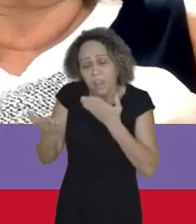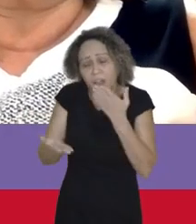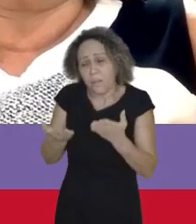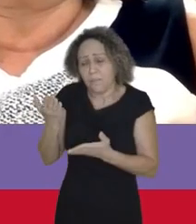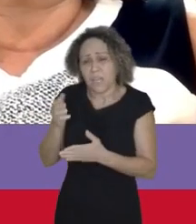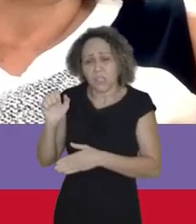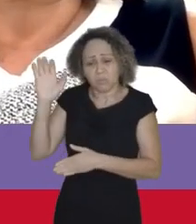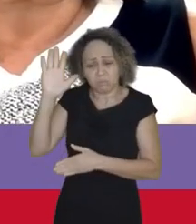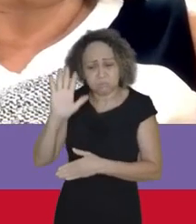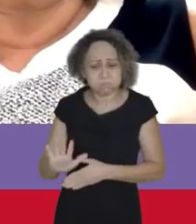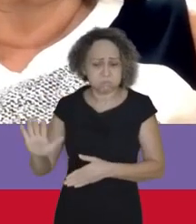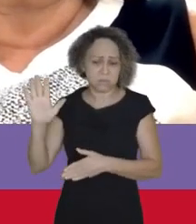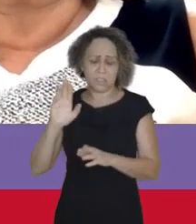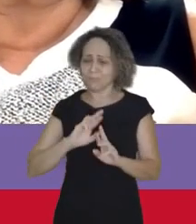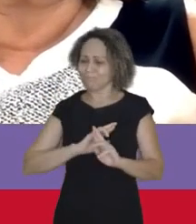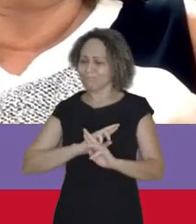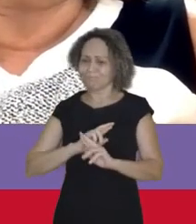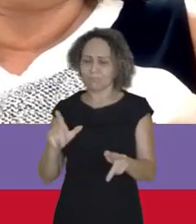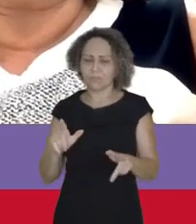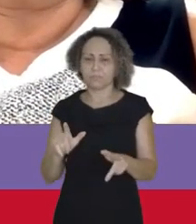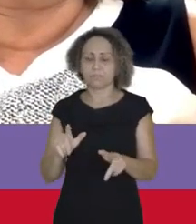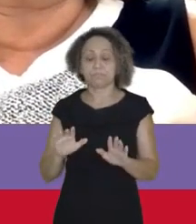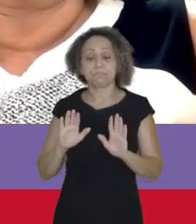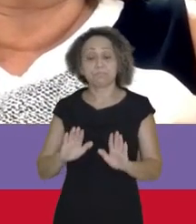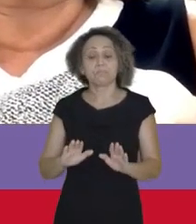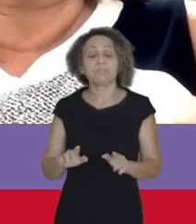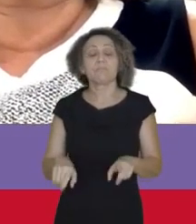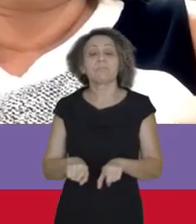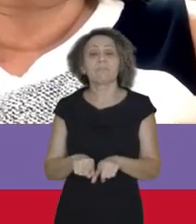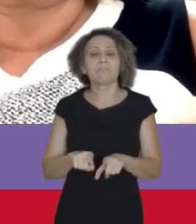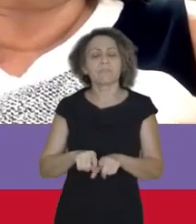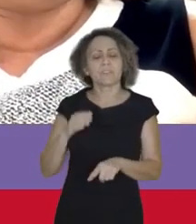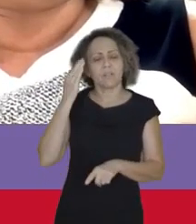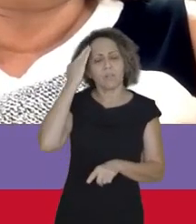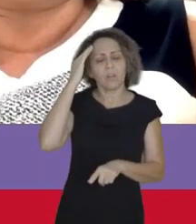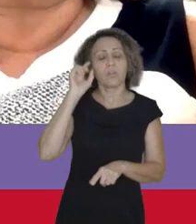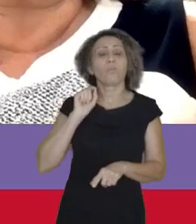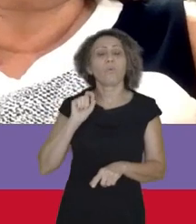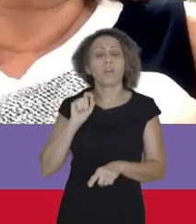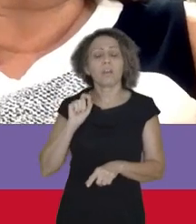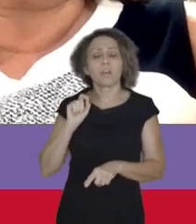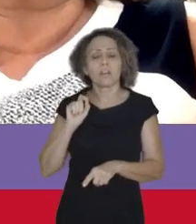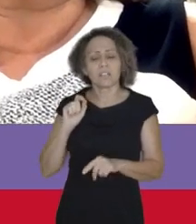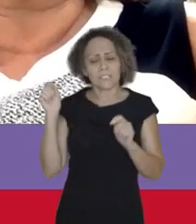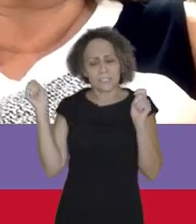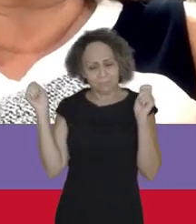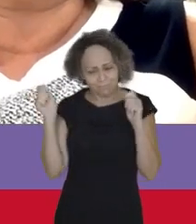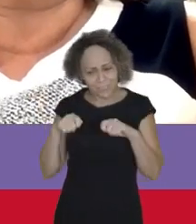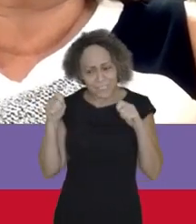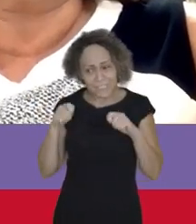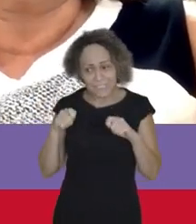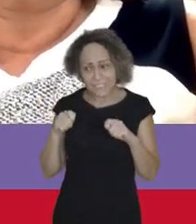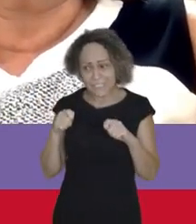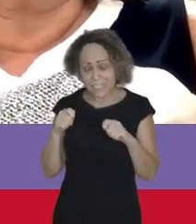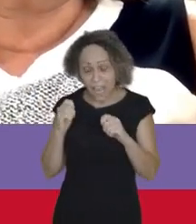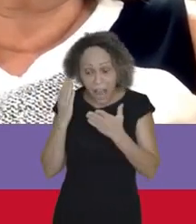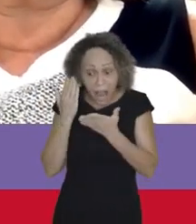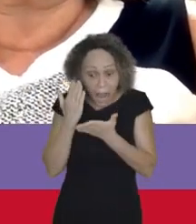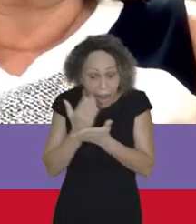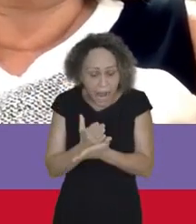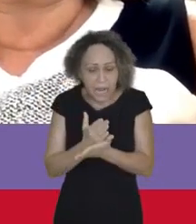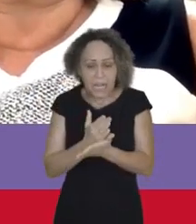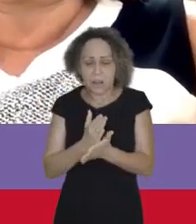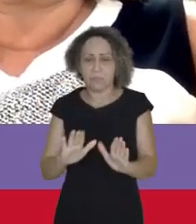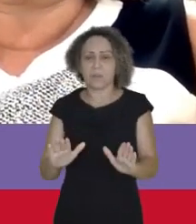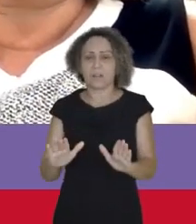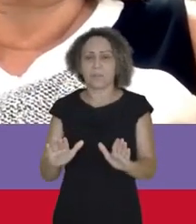por último, eu entendo que também existe a necessidade de romper com esse olhar que a Ana Rita estava trazendo,